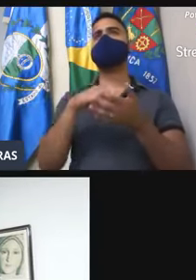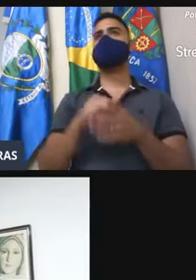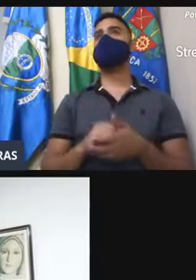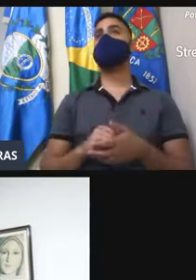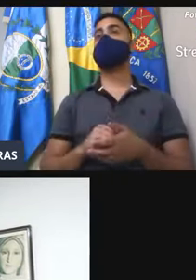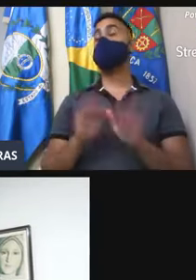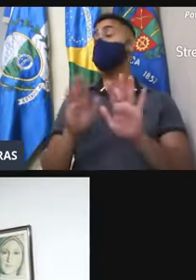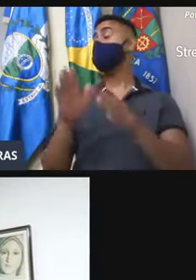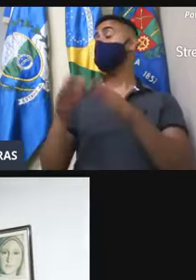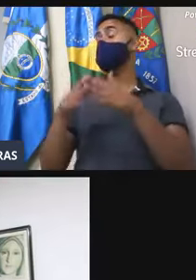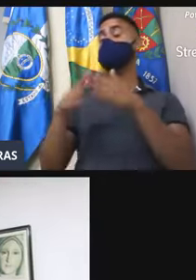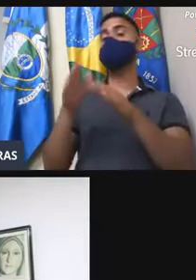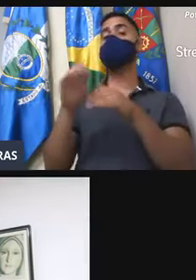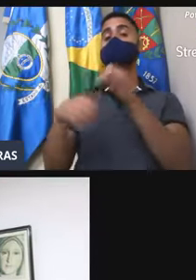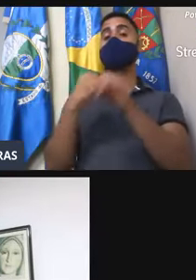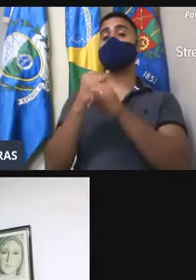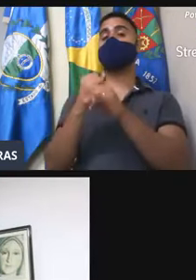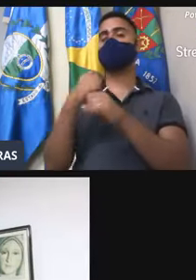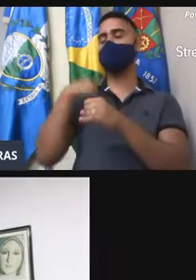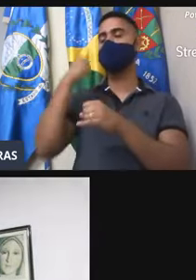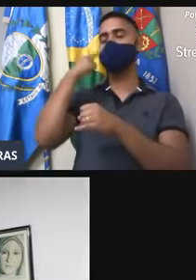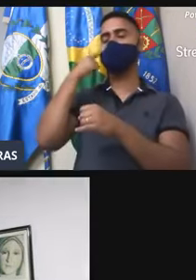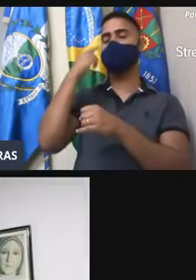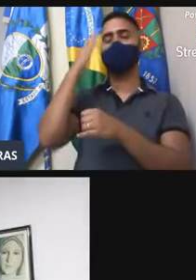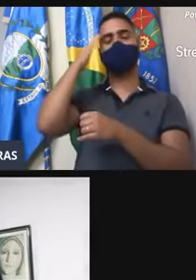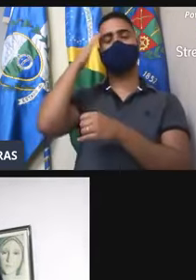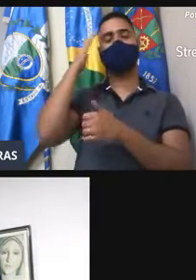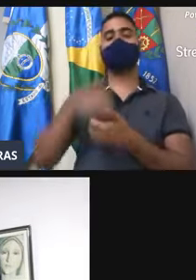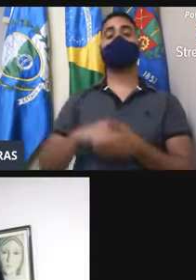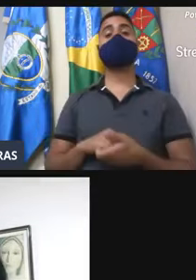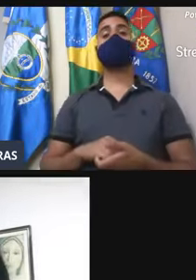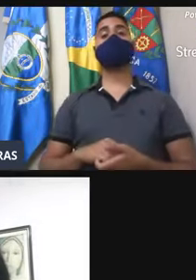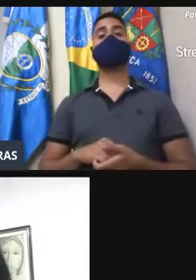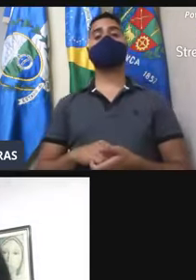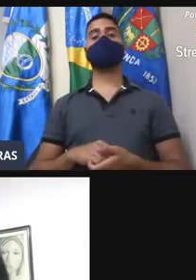Né? Não, eu sei, estou acompanhando. É só para dar